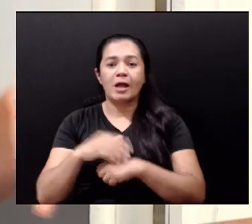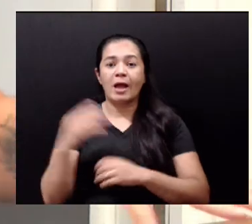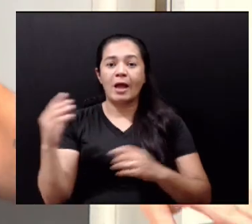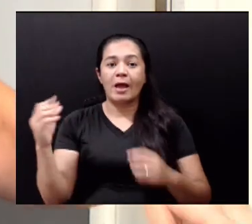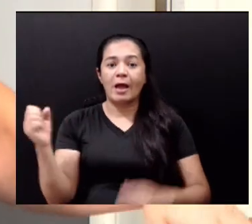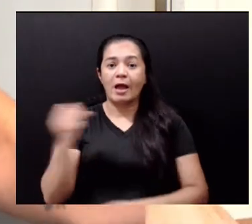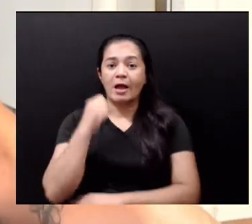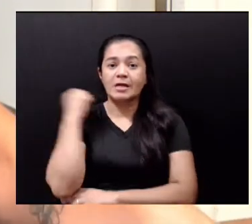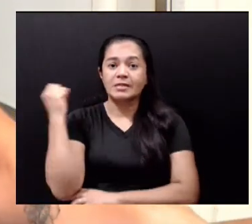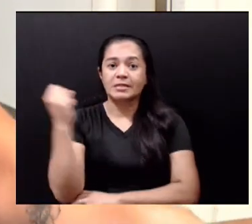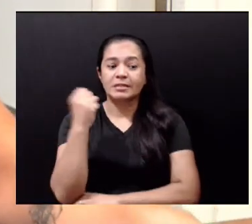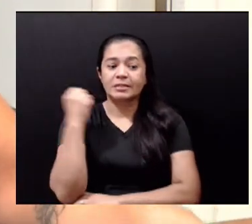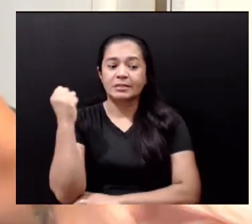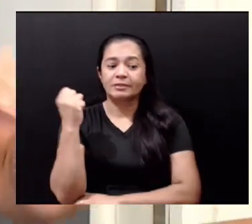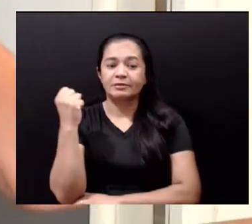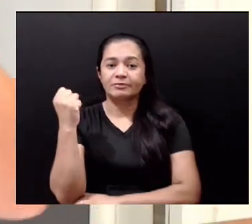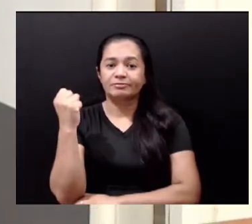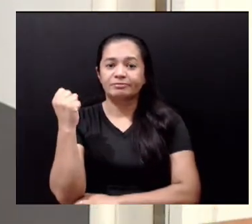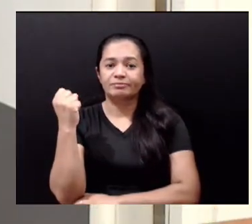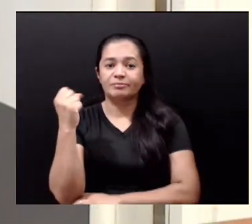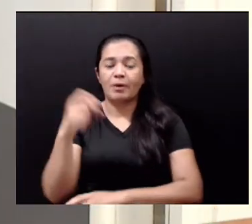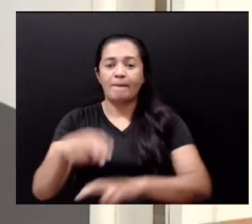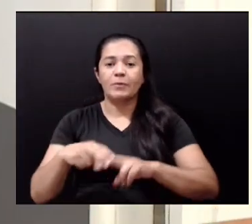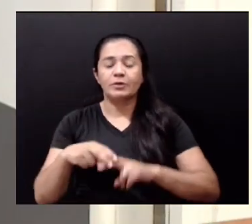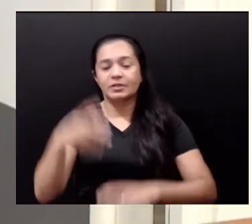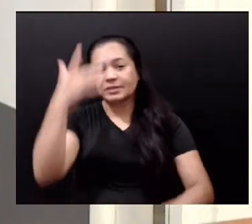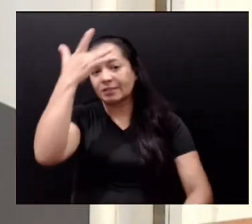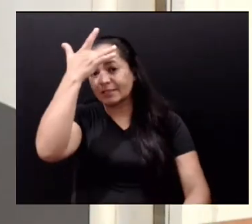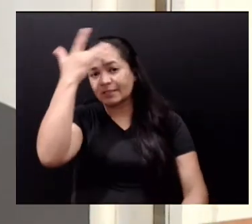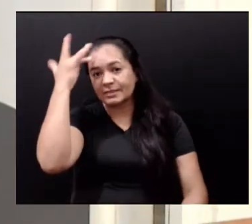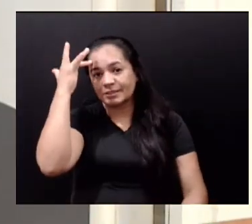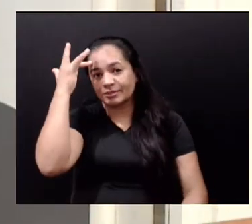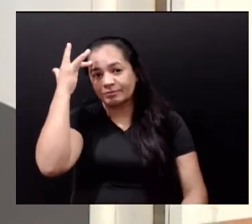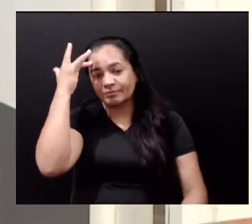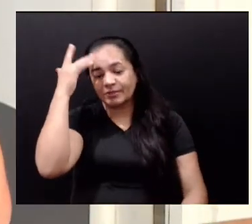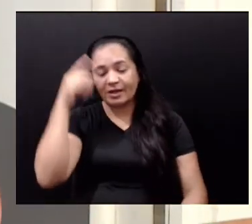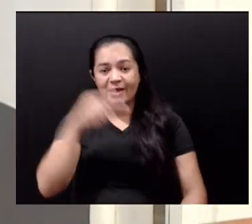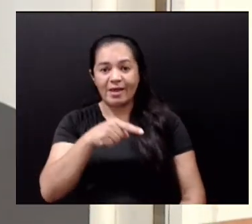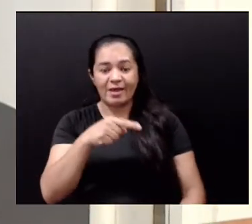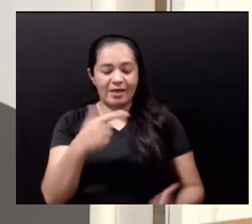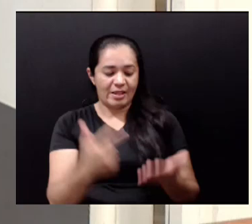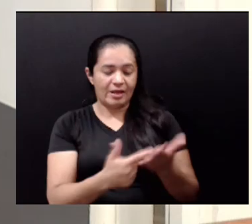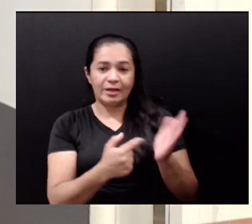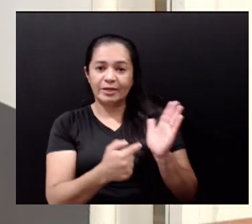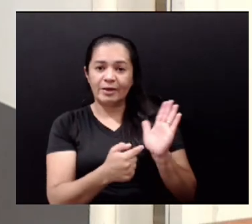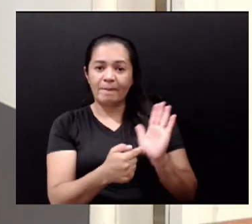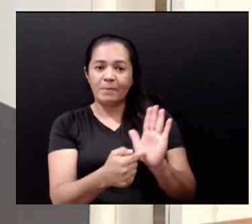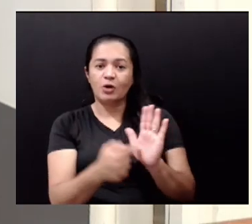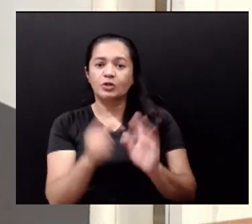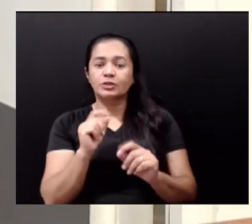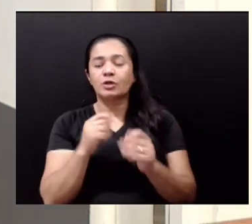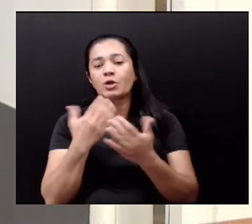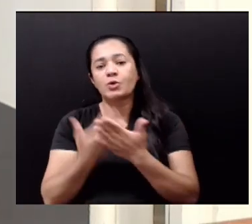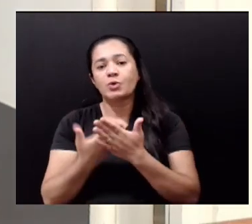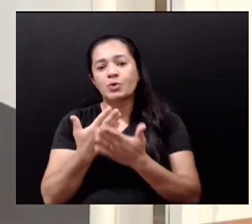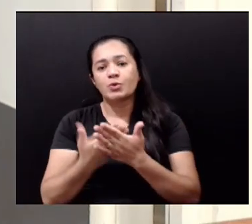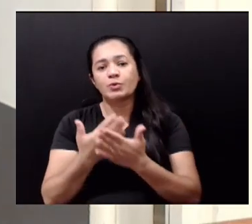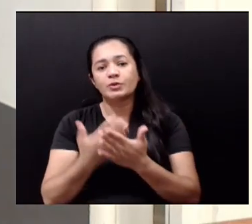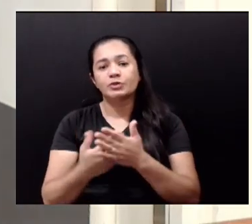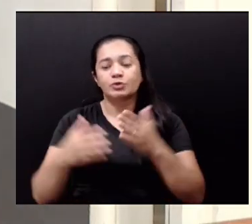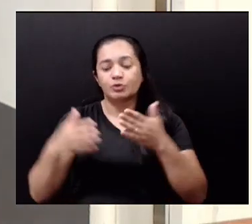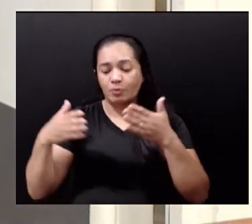ela traz a questão da saúde mental, ela faz um estudo num serviço de saúde mental, e aí,